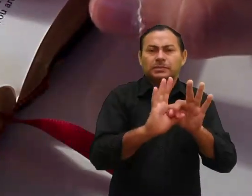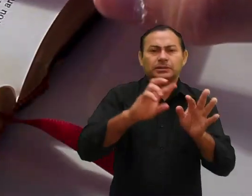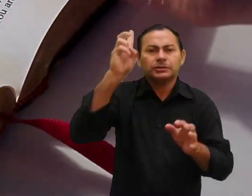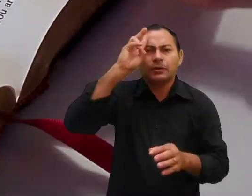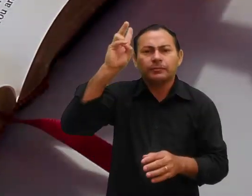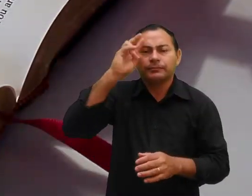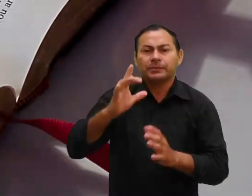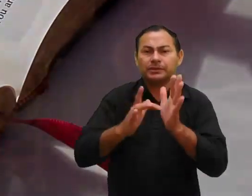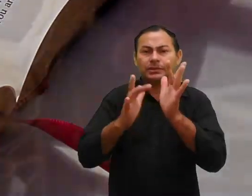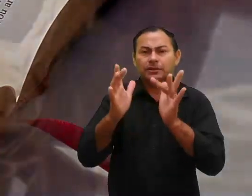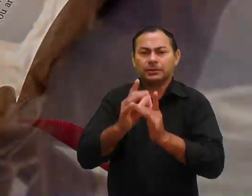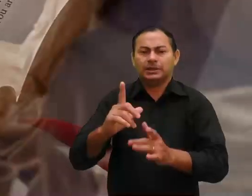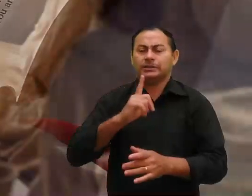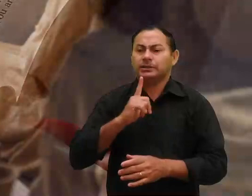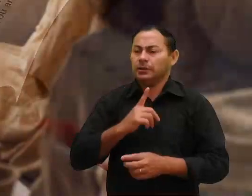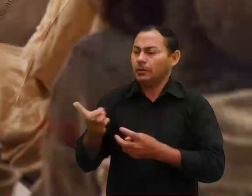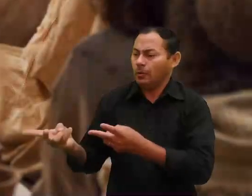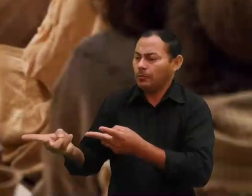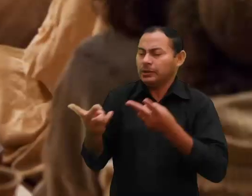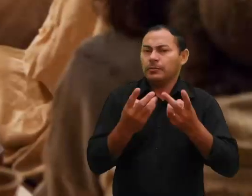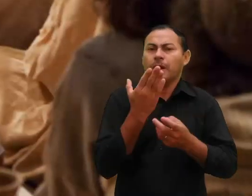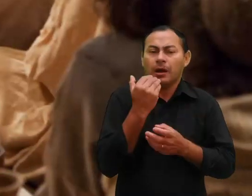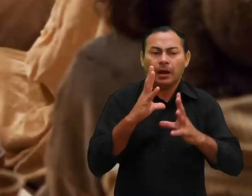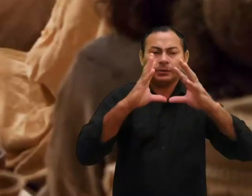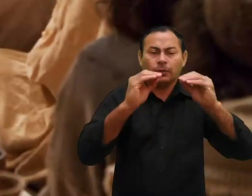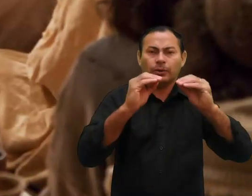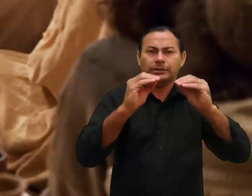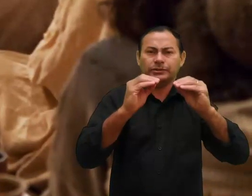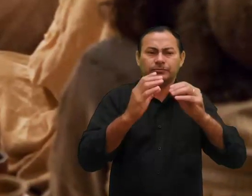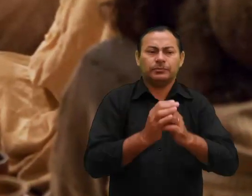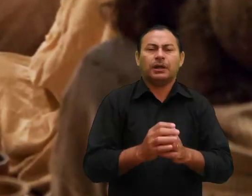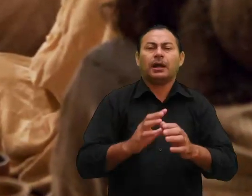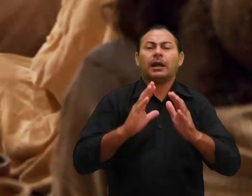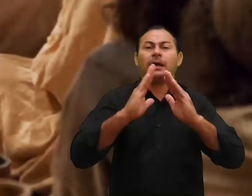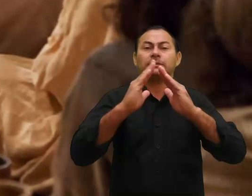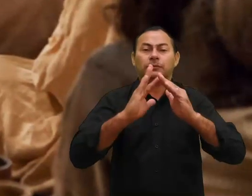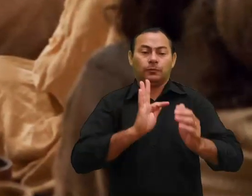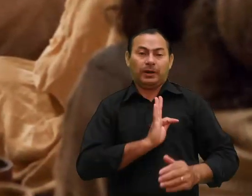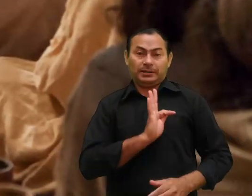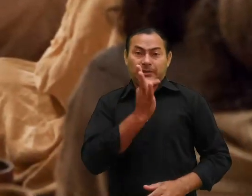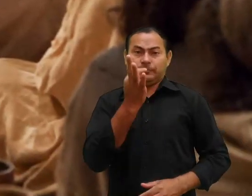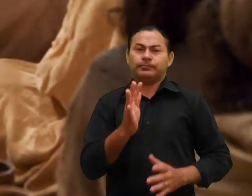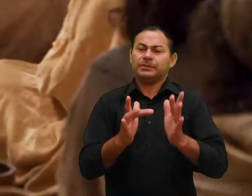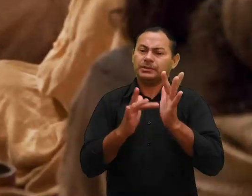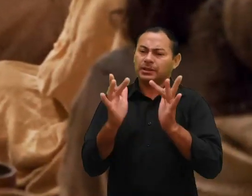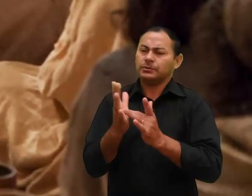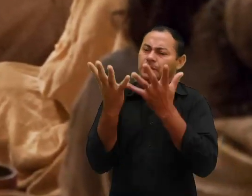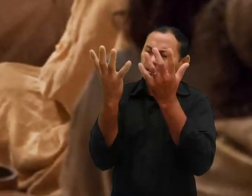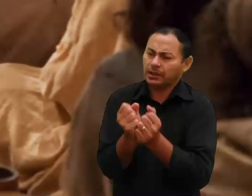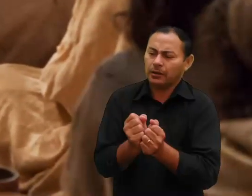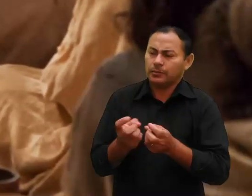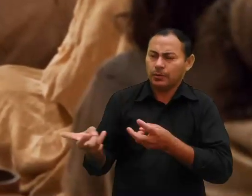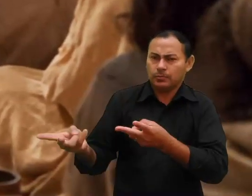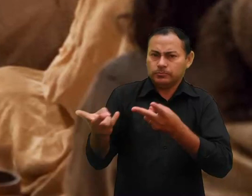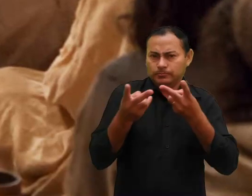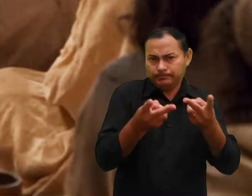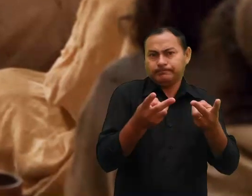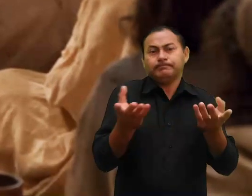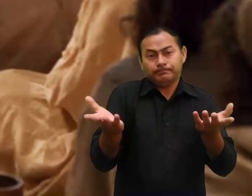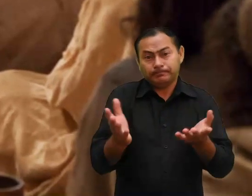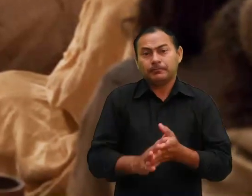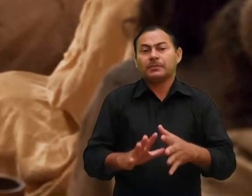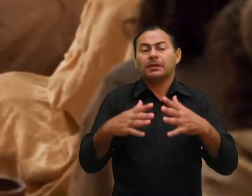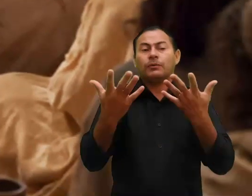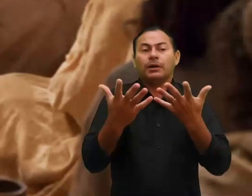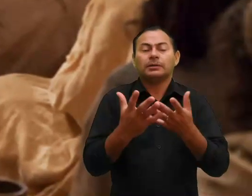dessa história. Ele tinha sido convidado para um jantar na casa de um fariseu. Jesus geralmente aceitava os convites que lhe